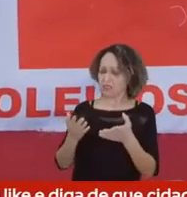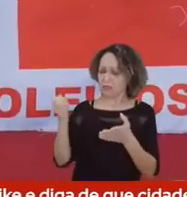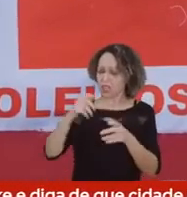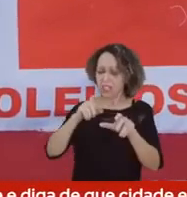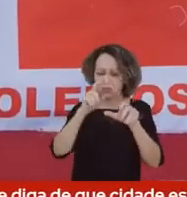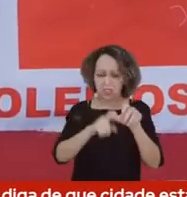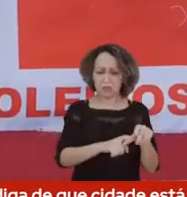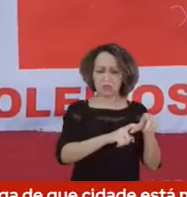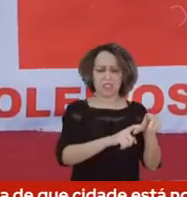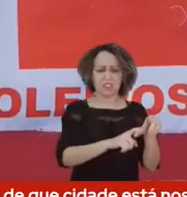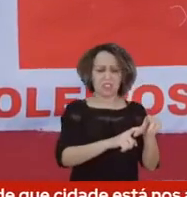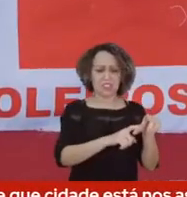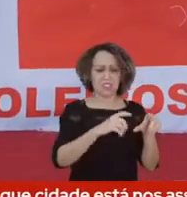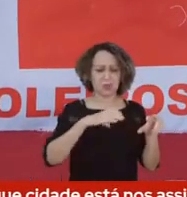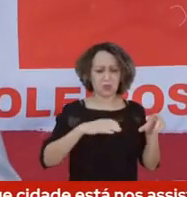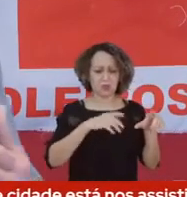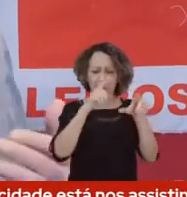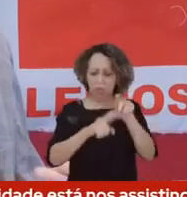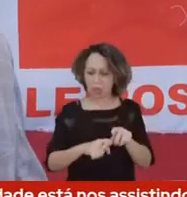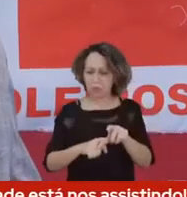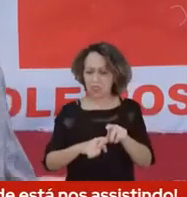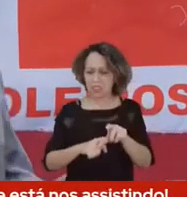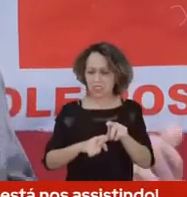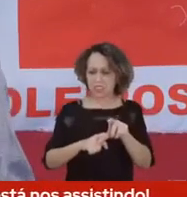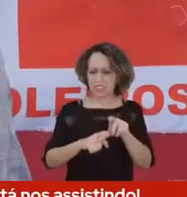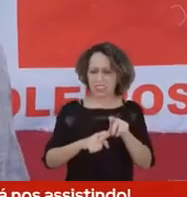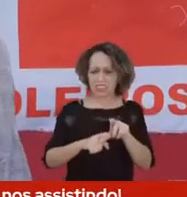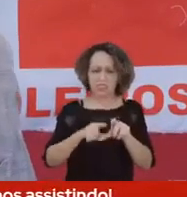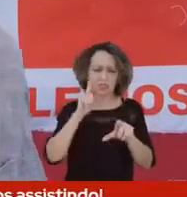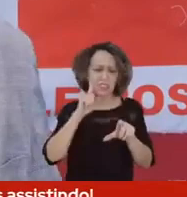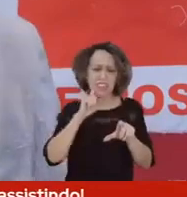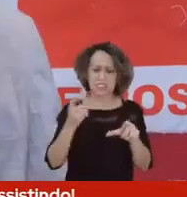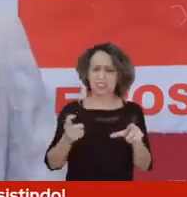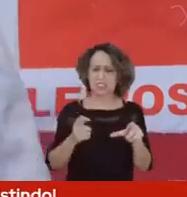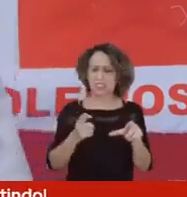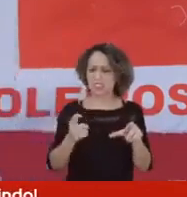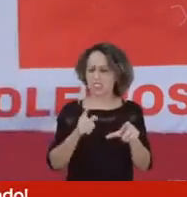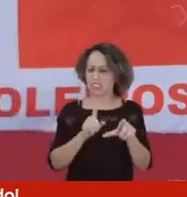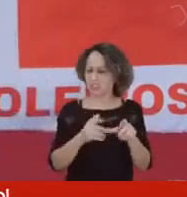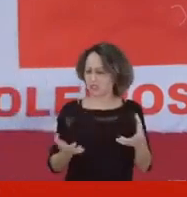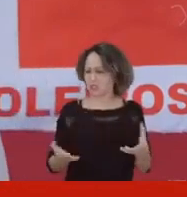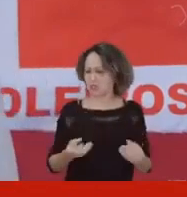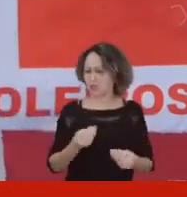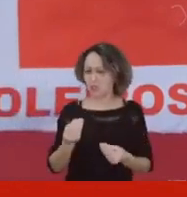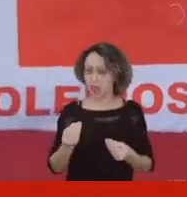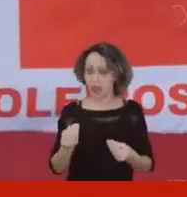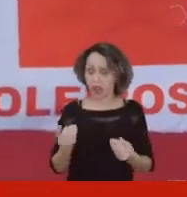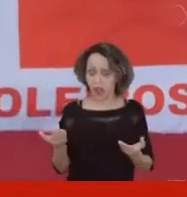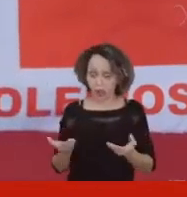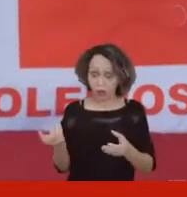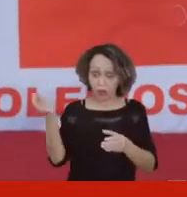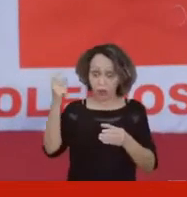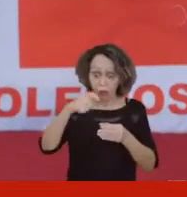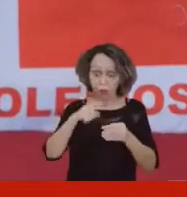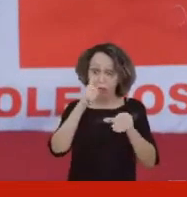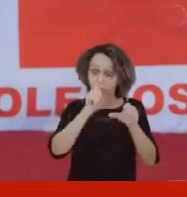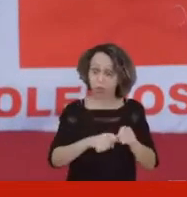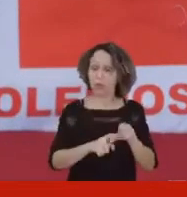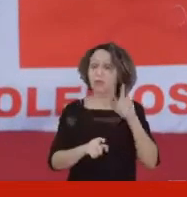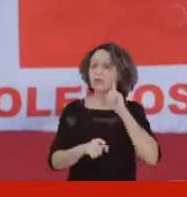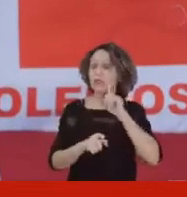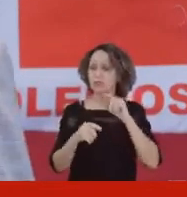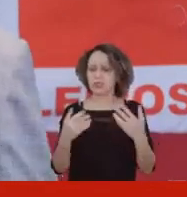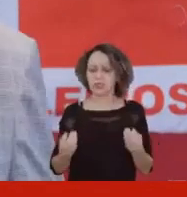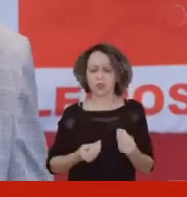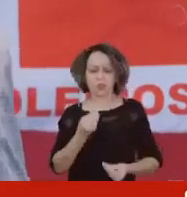Então, tentar fazer o que nós fizemos com a política de fortalecer as empresas nacionais e